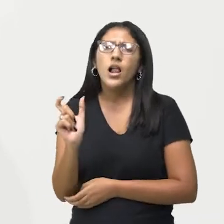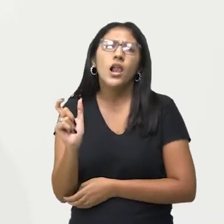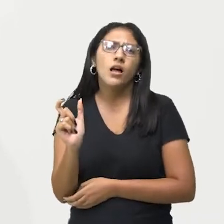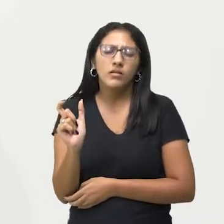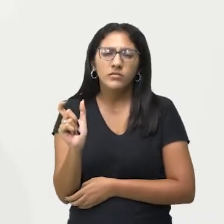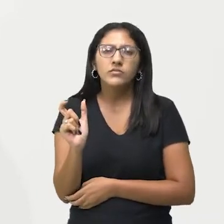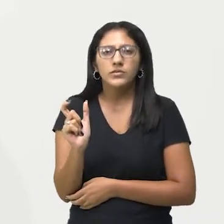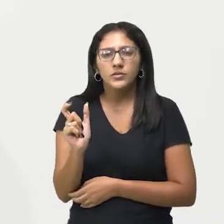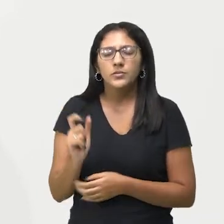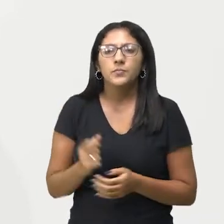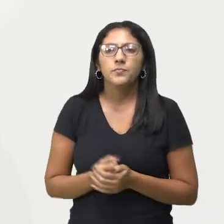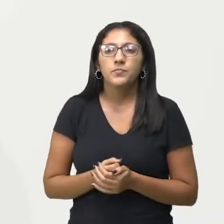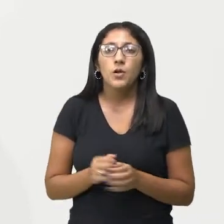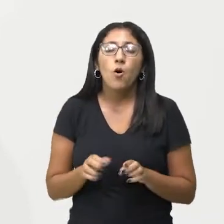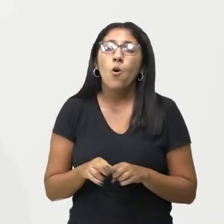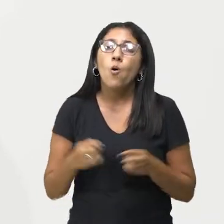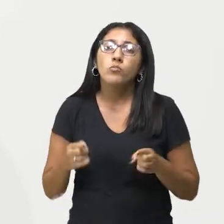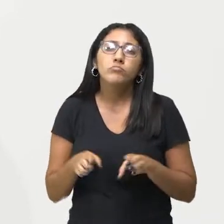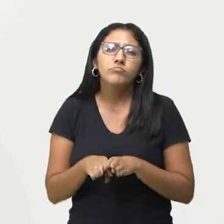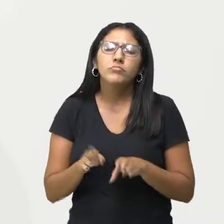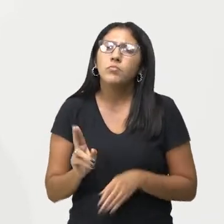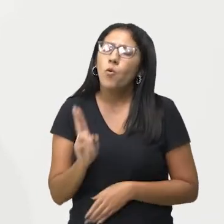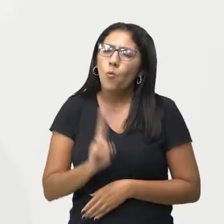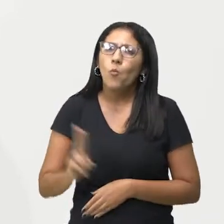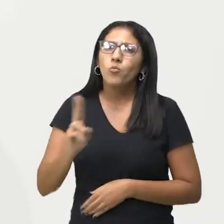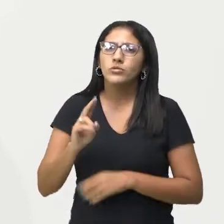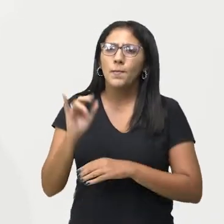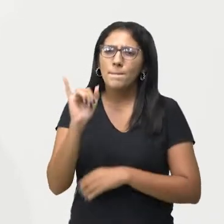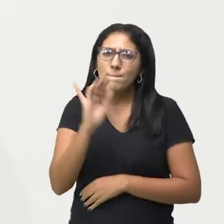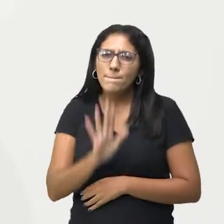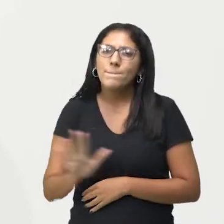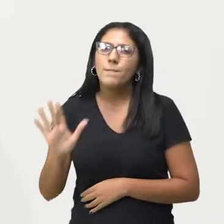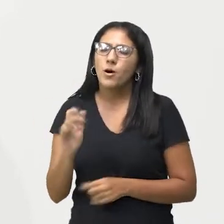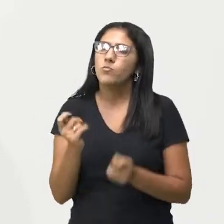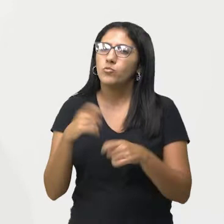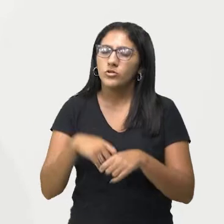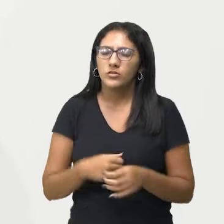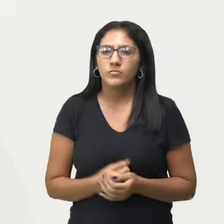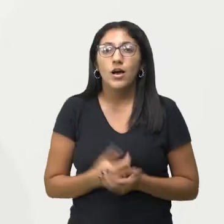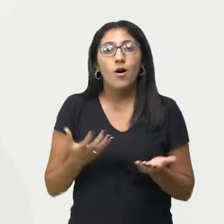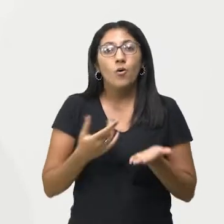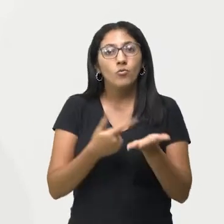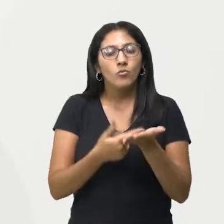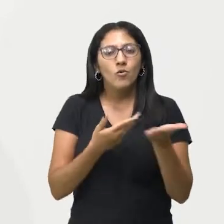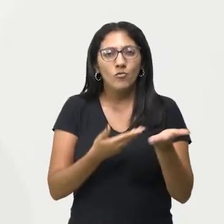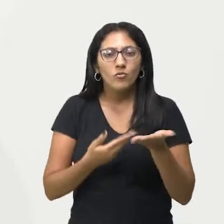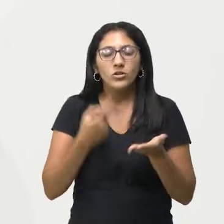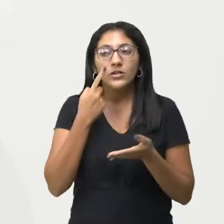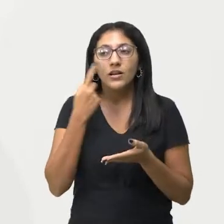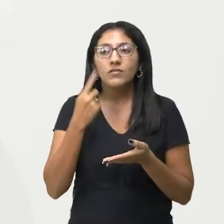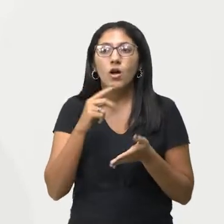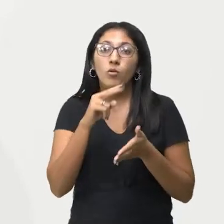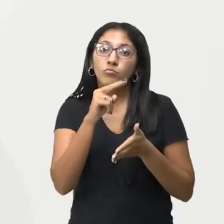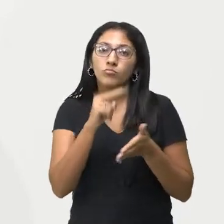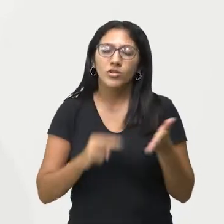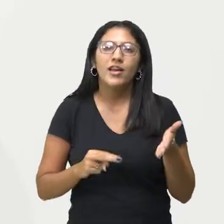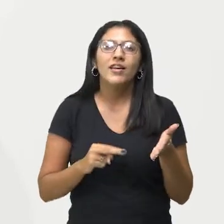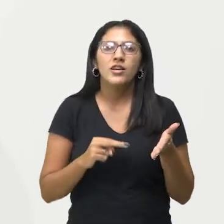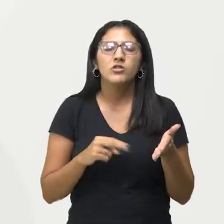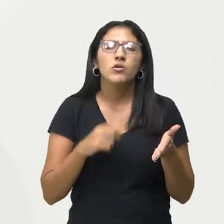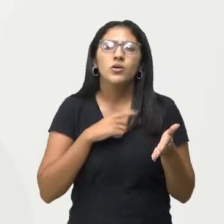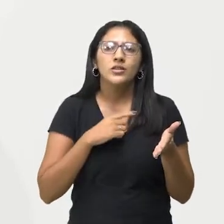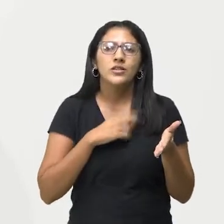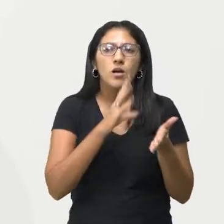texto, ou, por exemplo, em imagens, ok? Então, convido agora vocês para ler comigo um texto que foi